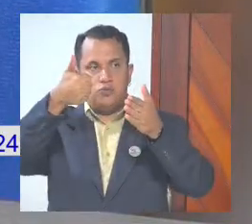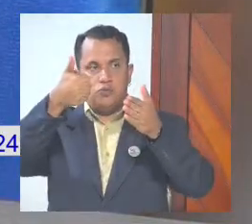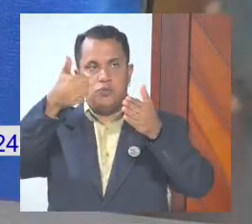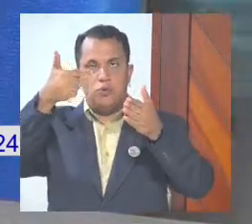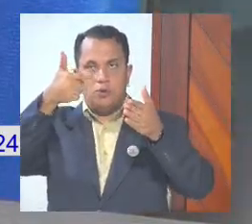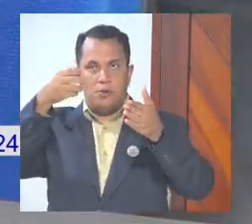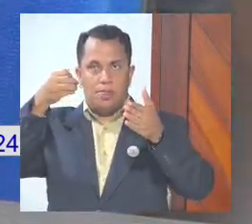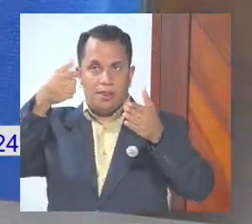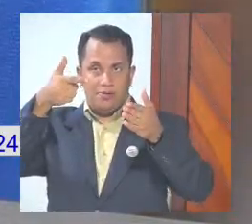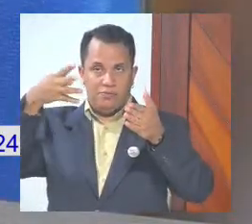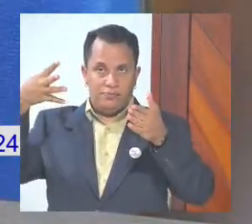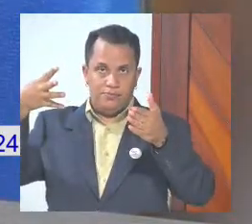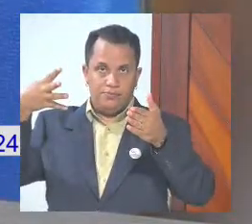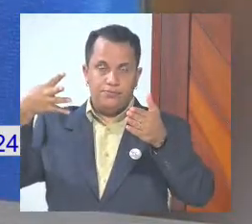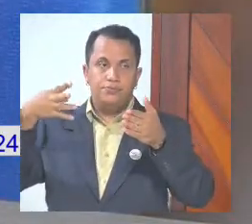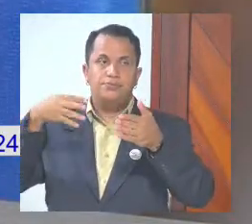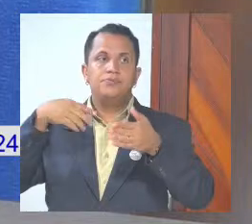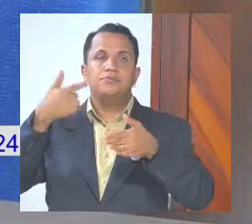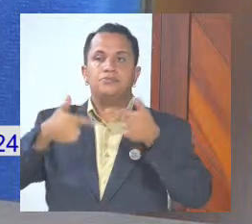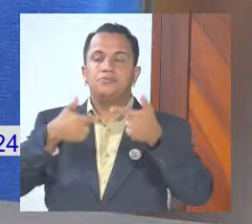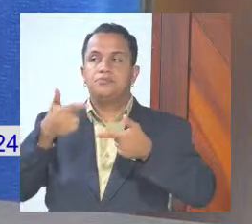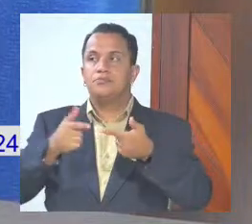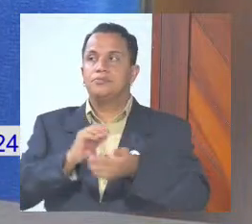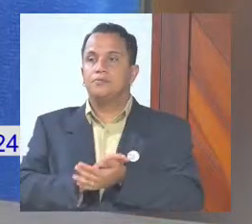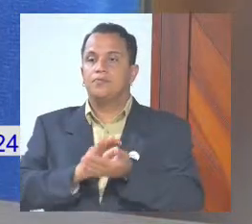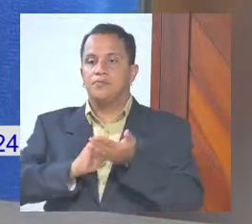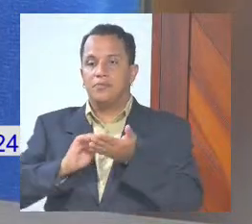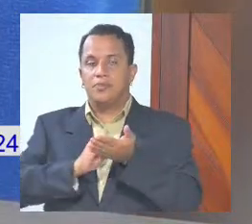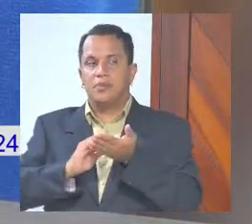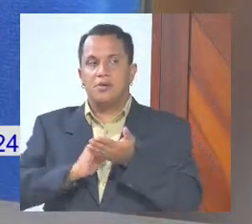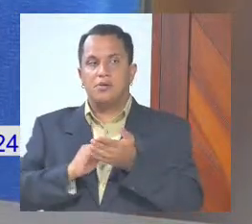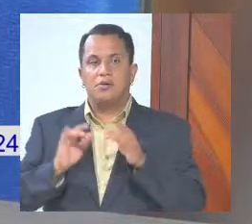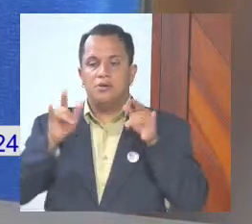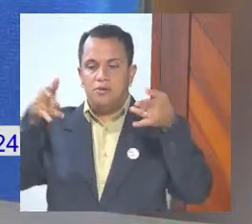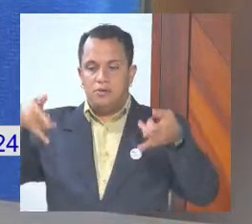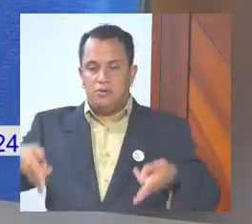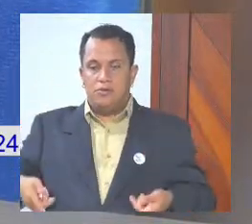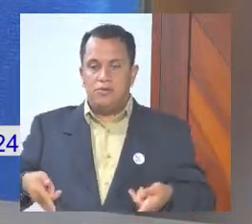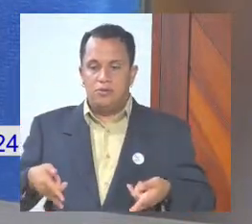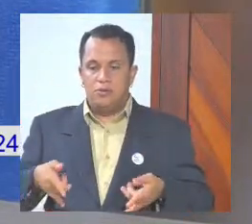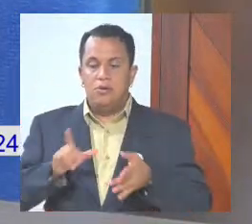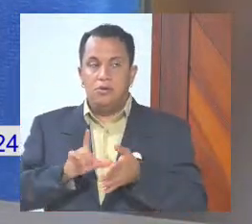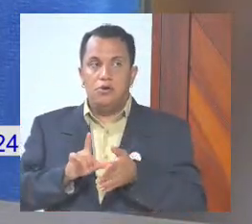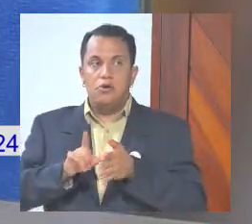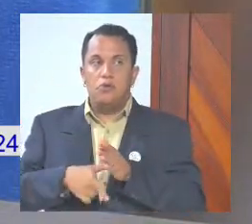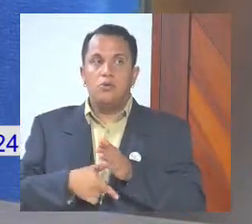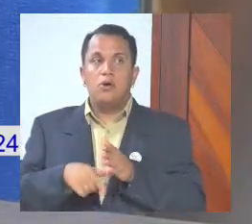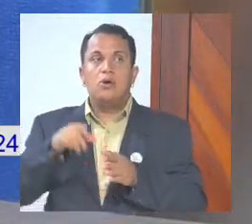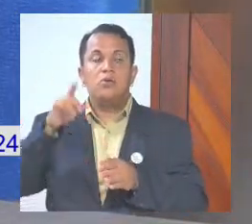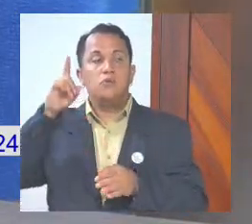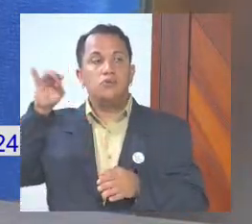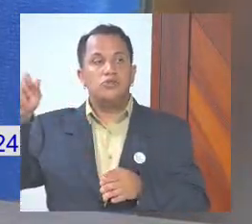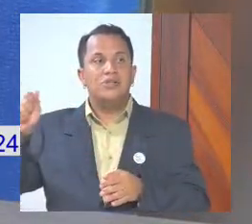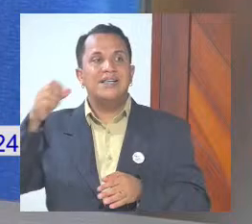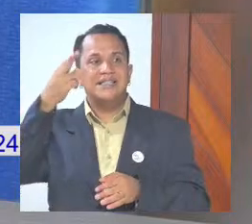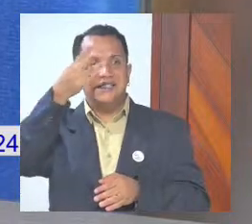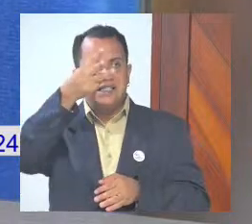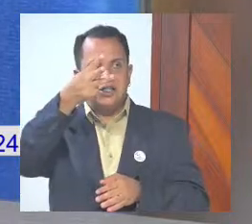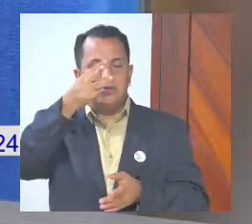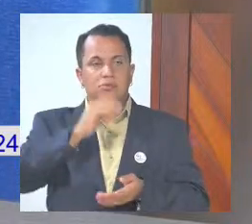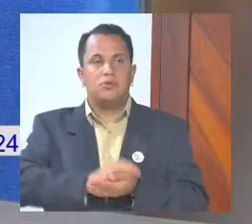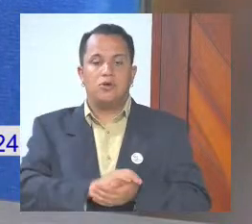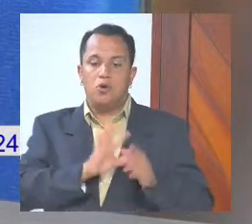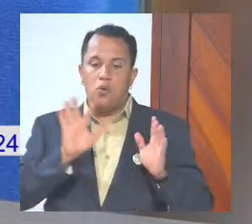2024, encaminhada por esta secretaria, a mesa será adiada para o dia 3 de abril